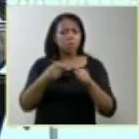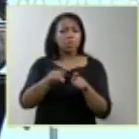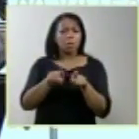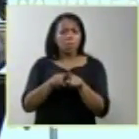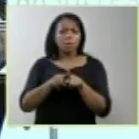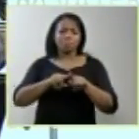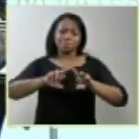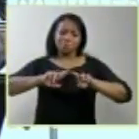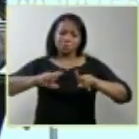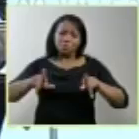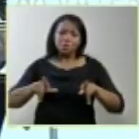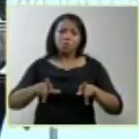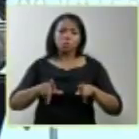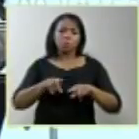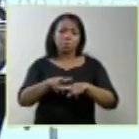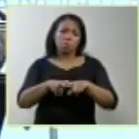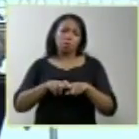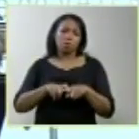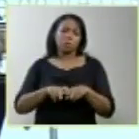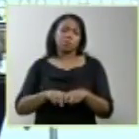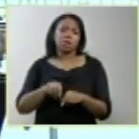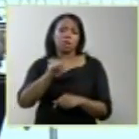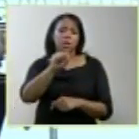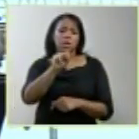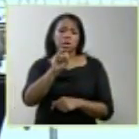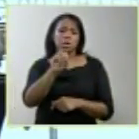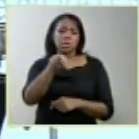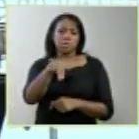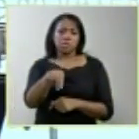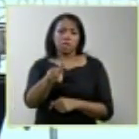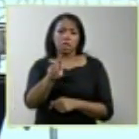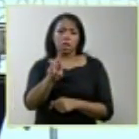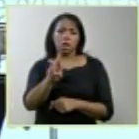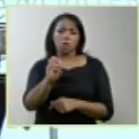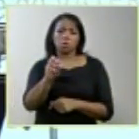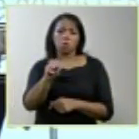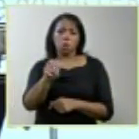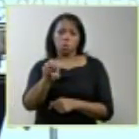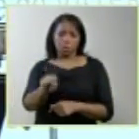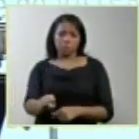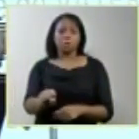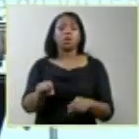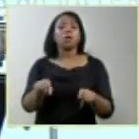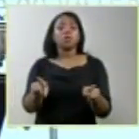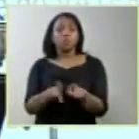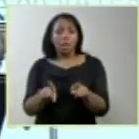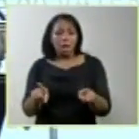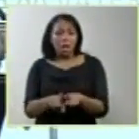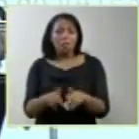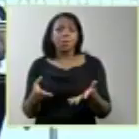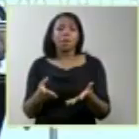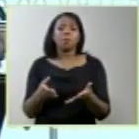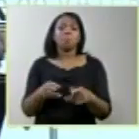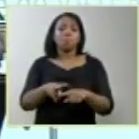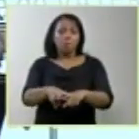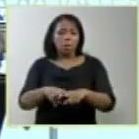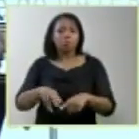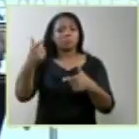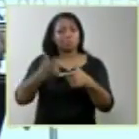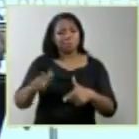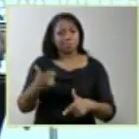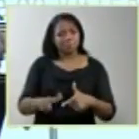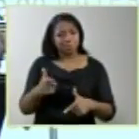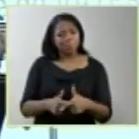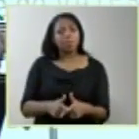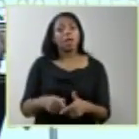síndromes genéticas. E quando nós dizemos síndrome, estamos nos referindo a um conjunto de sinais e sintomas, onde a anencefalia, nesses casos,